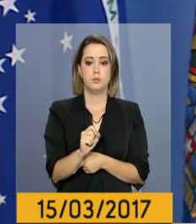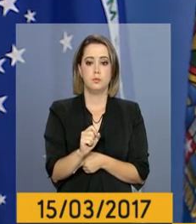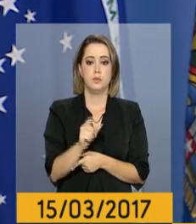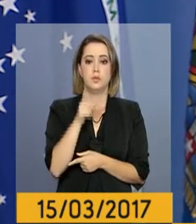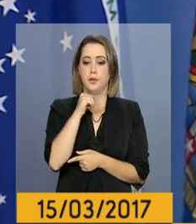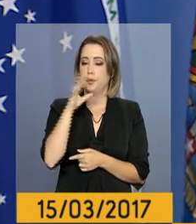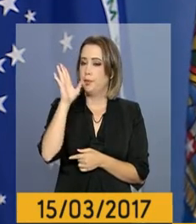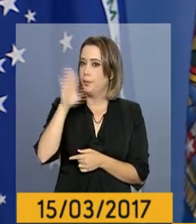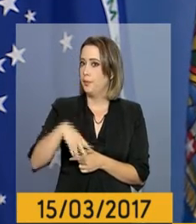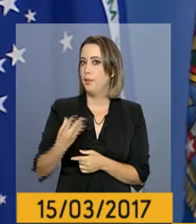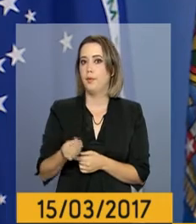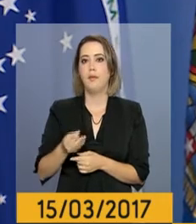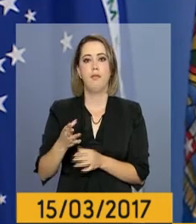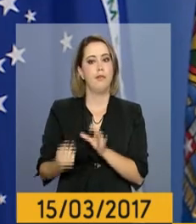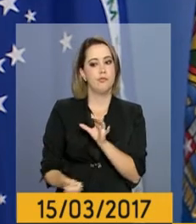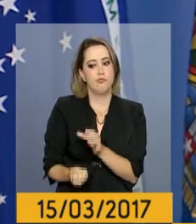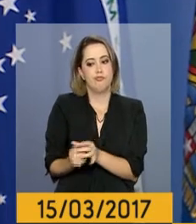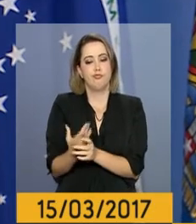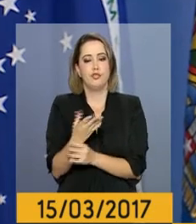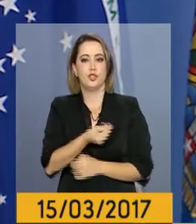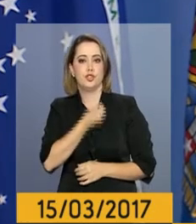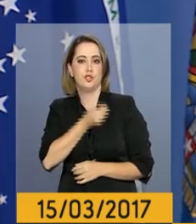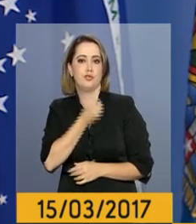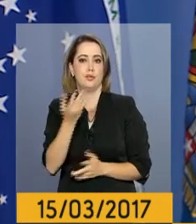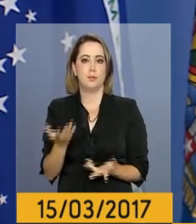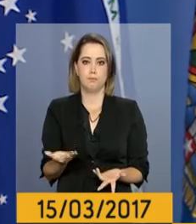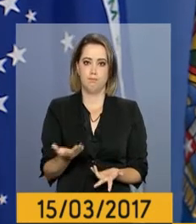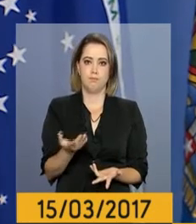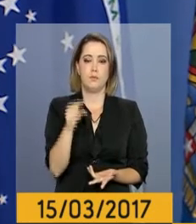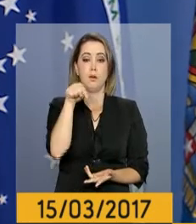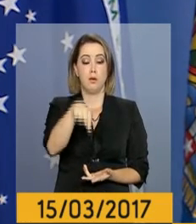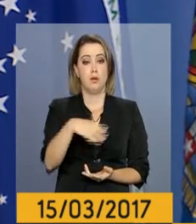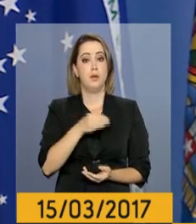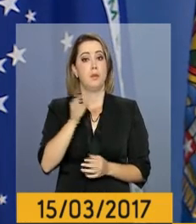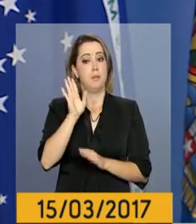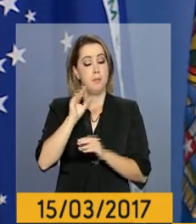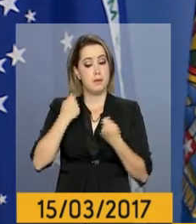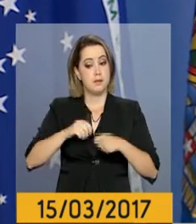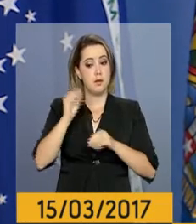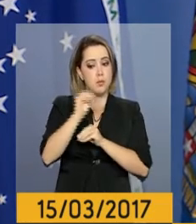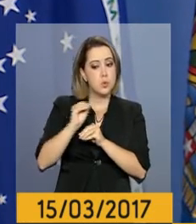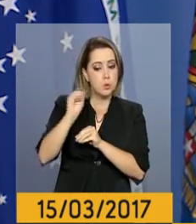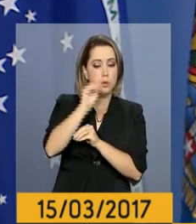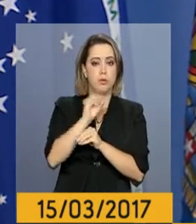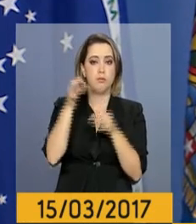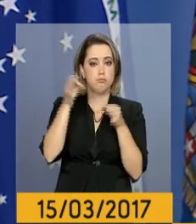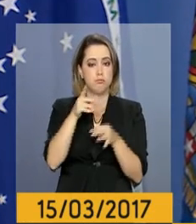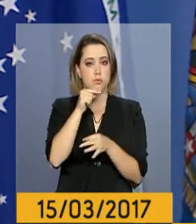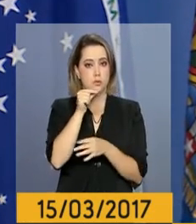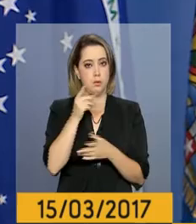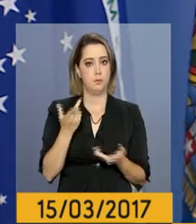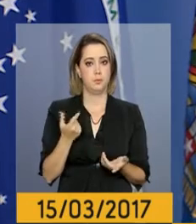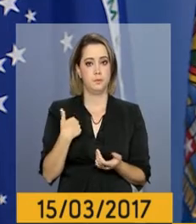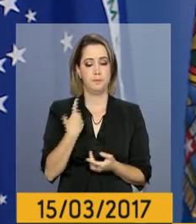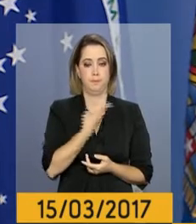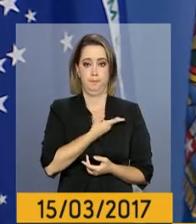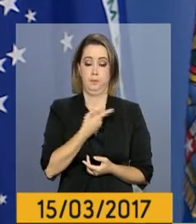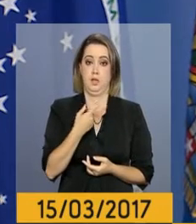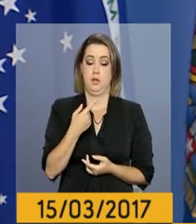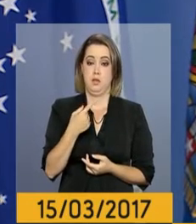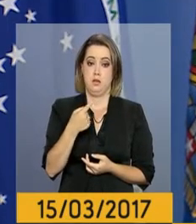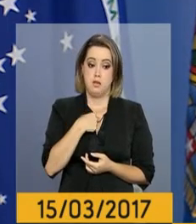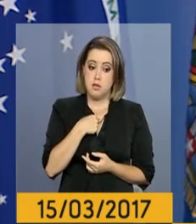é uma fonte de vida então mas temos que cuidar muito difícil ver com muita alegria